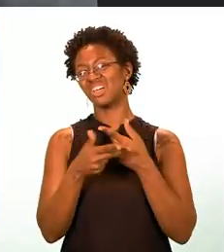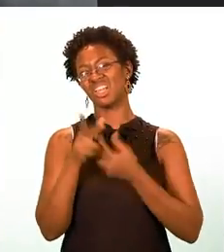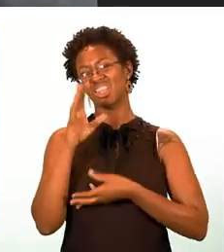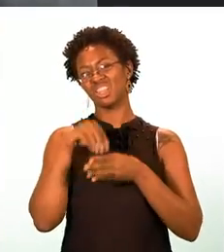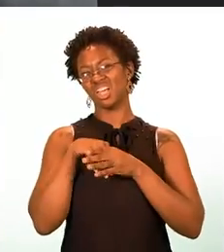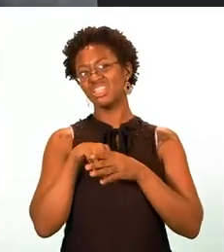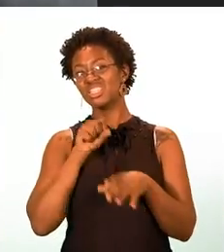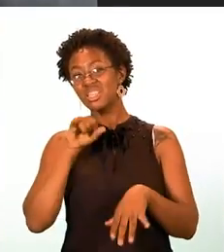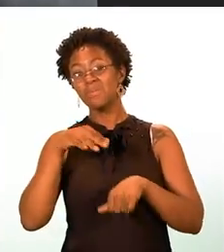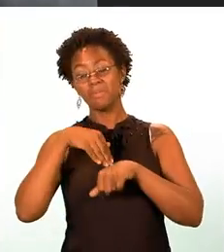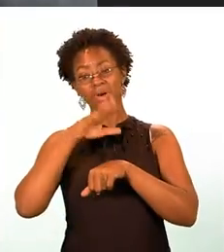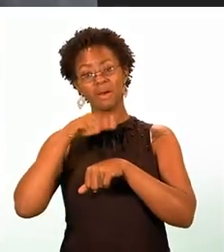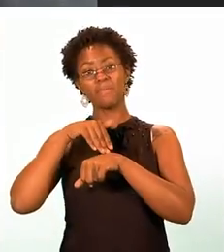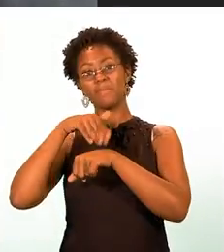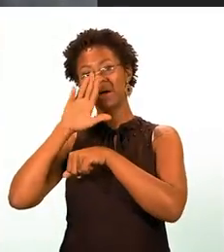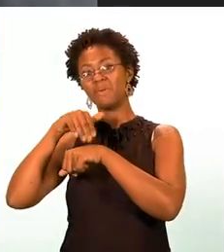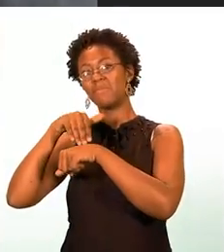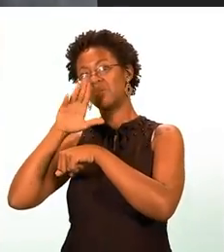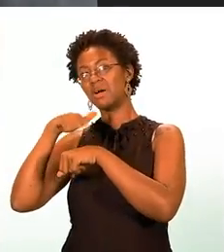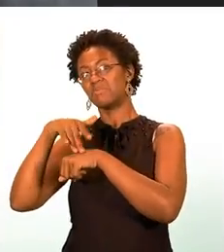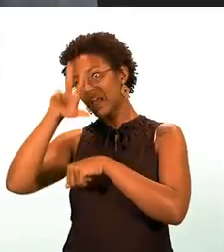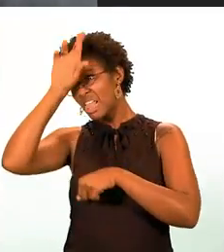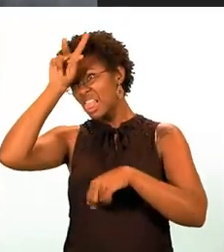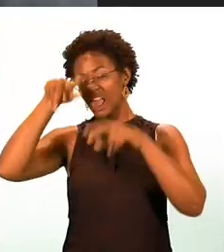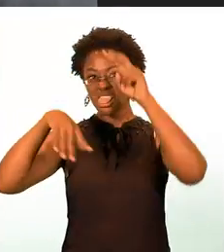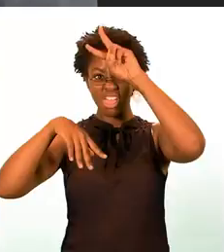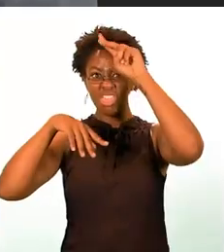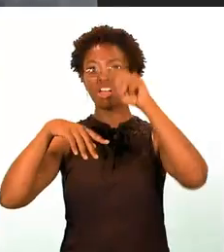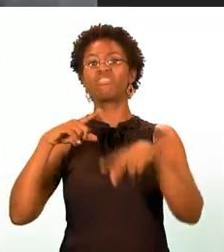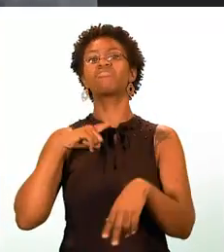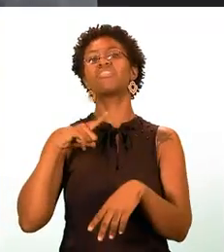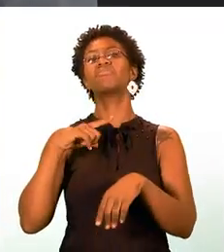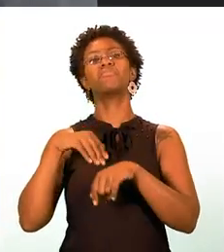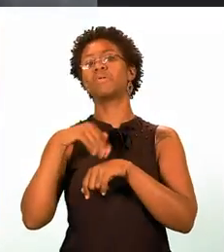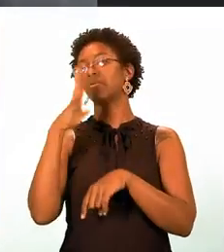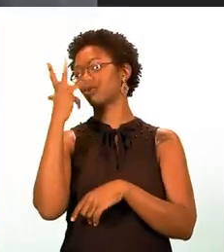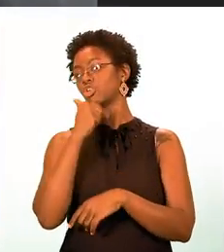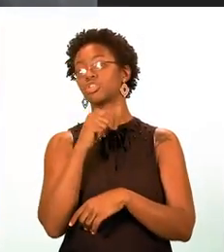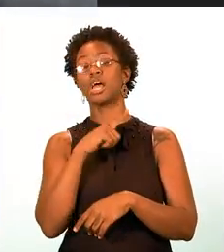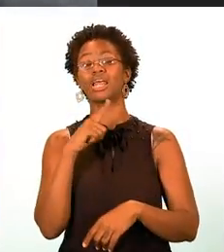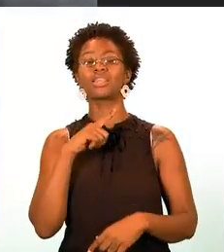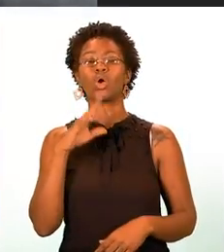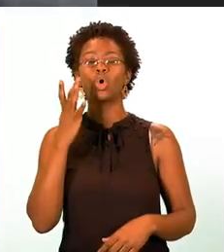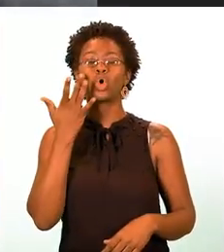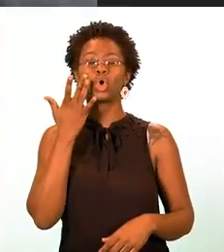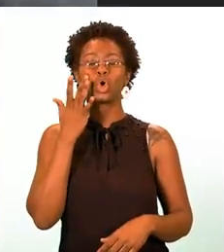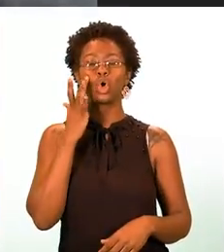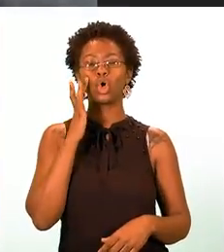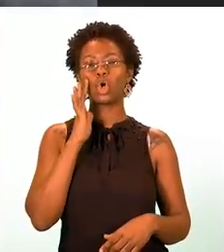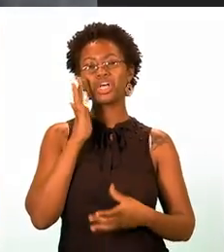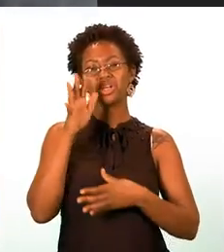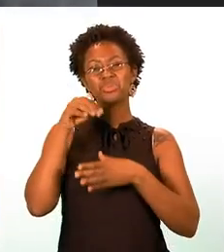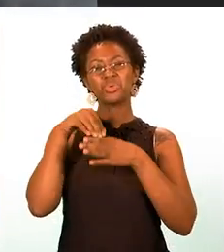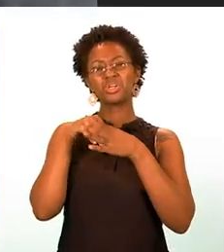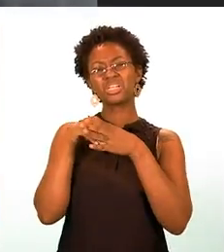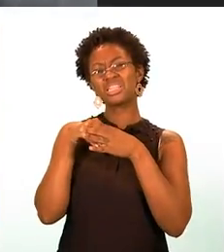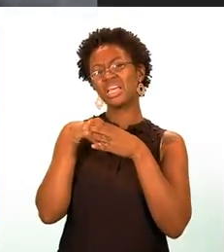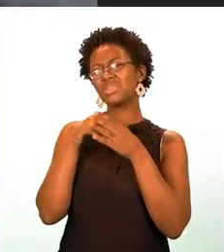insetos dentro. Quanto mais insetos, mais bonito. E ela tem um dourado, um assim,